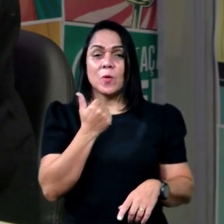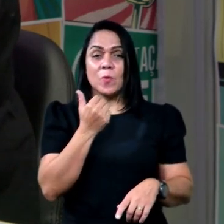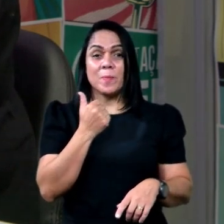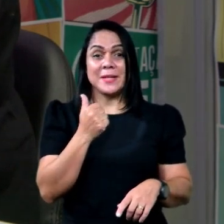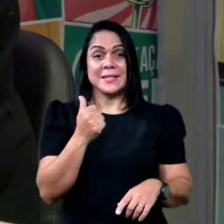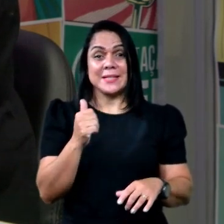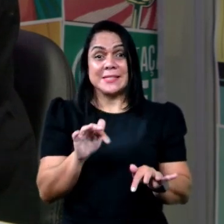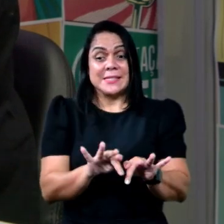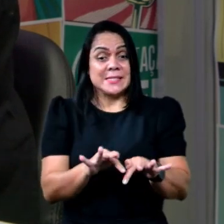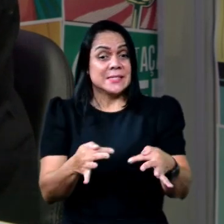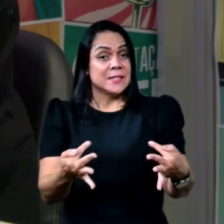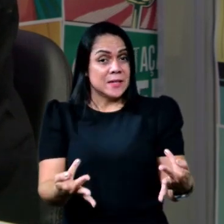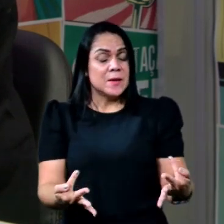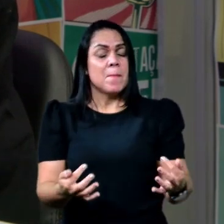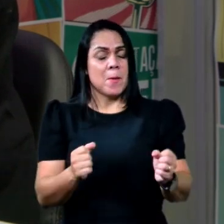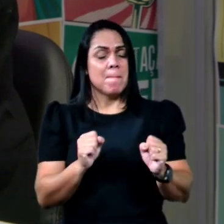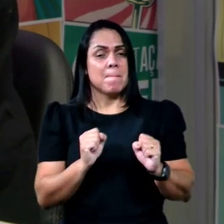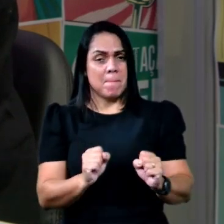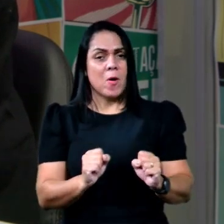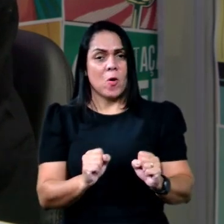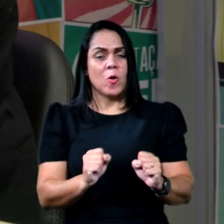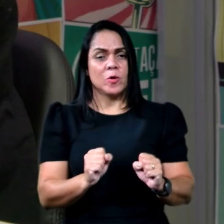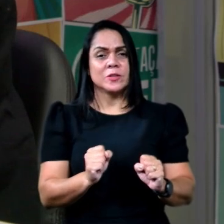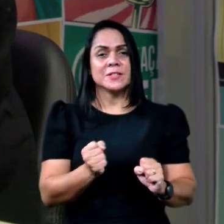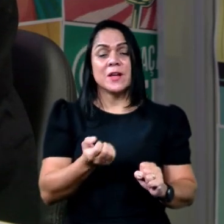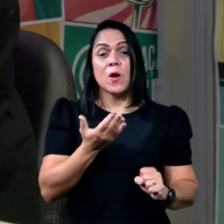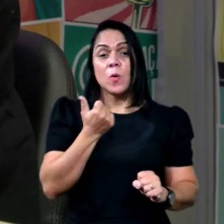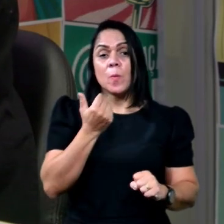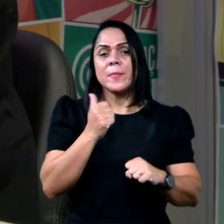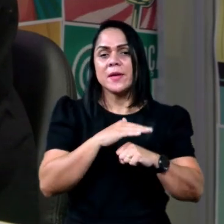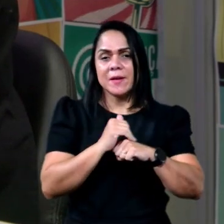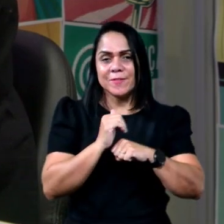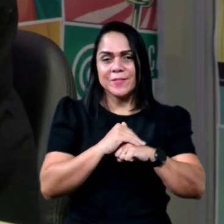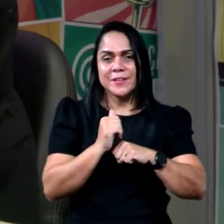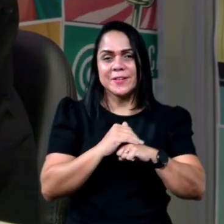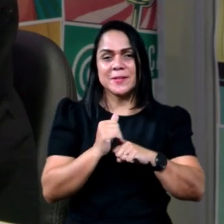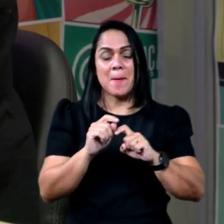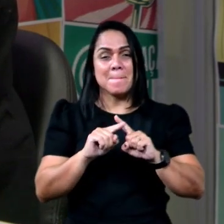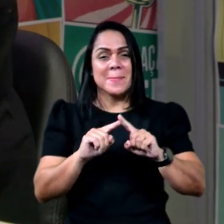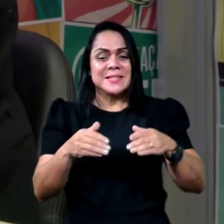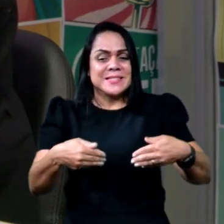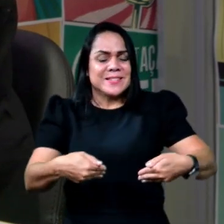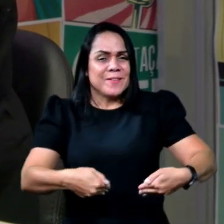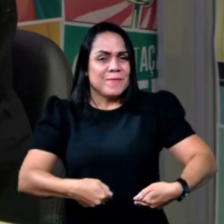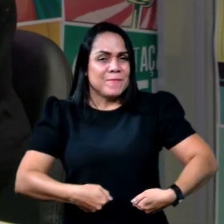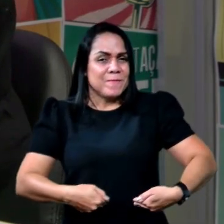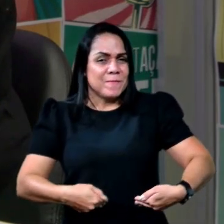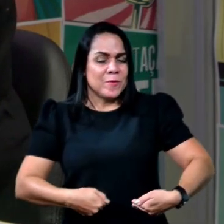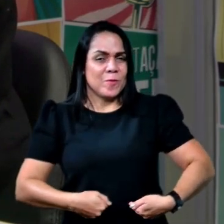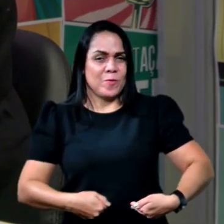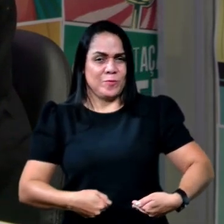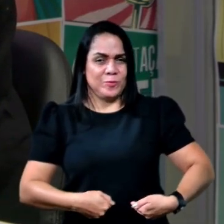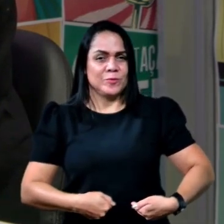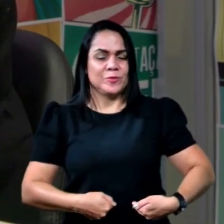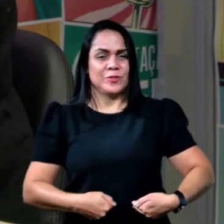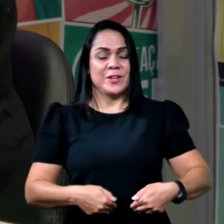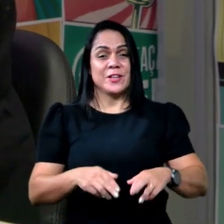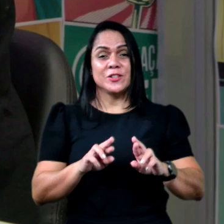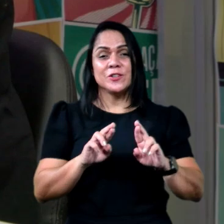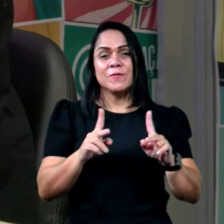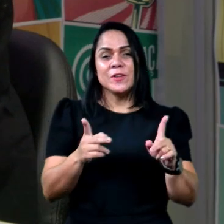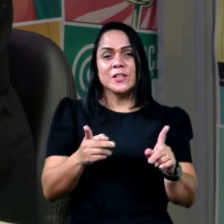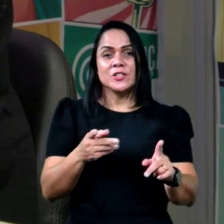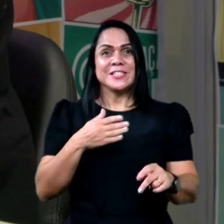comida efetiva. O grande problema é que a fome não permite, a fome de fato, não a fome com vontade de comer uma coisa